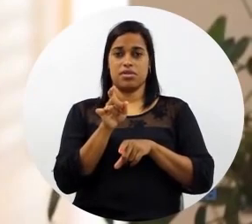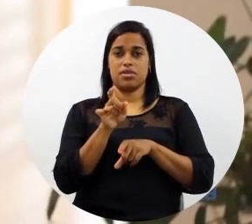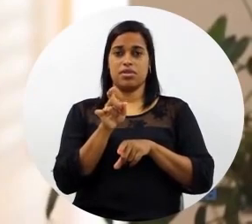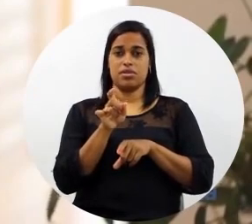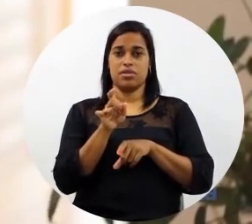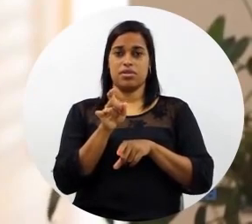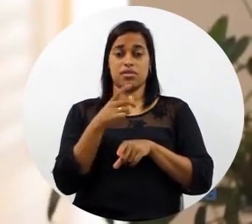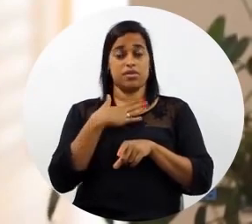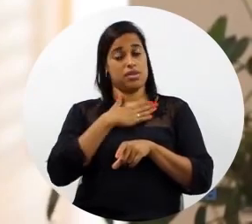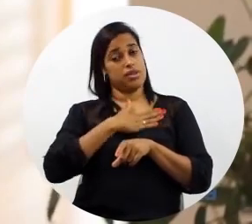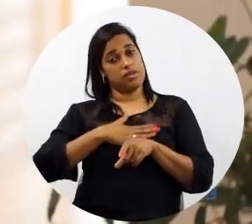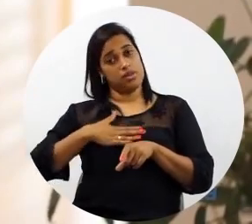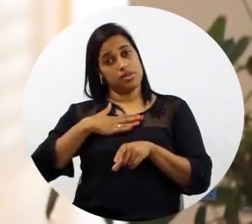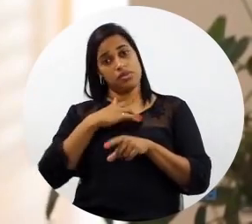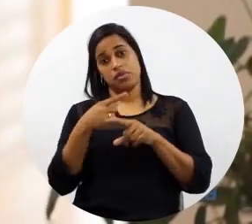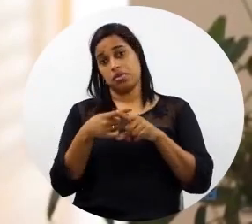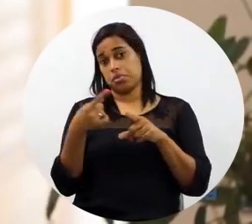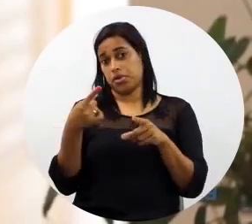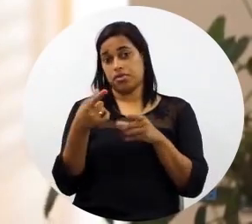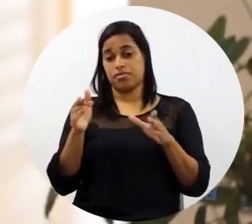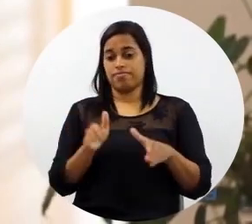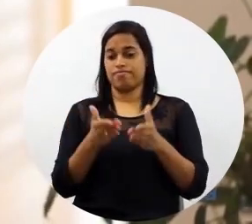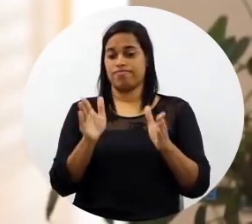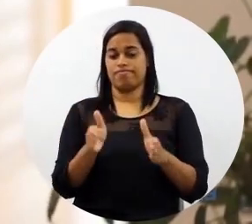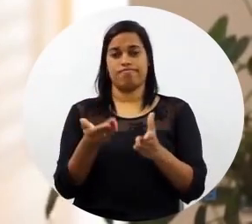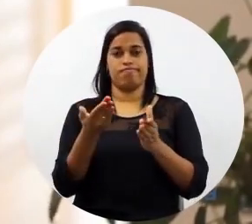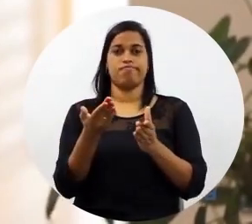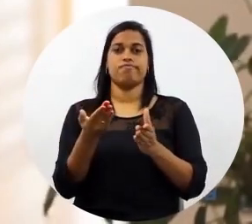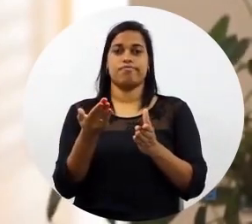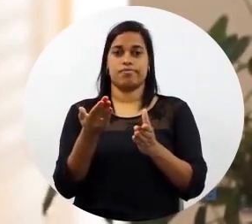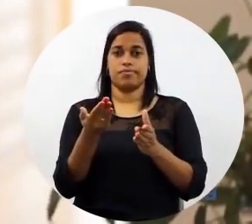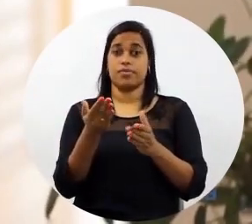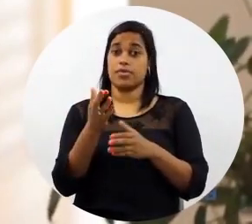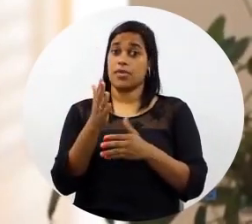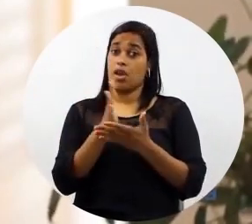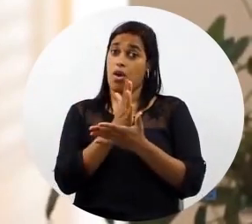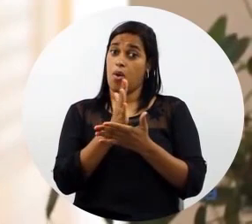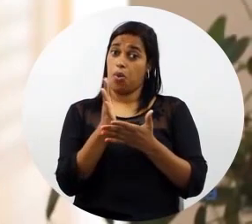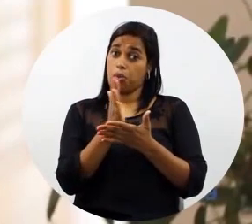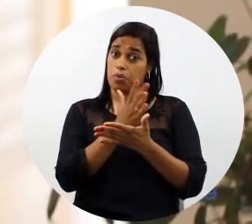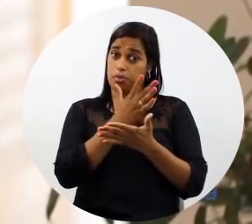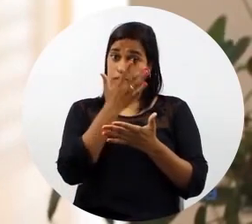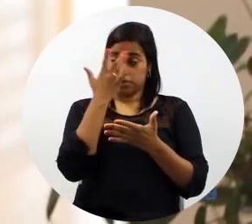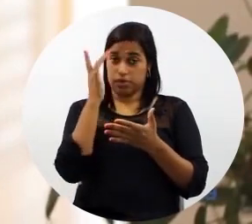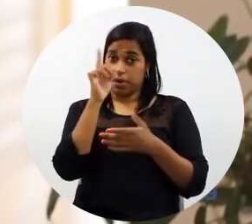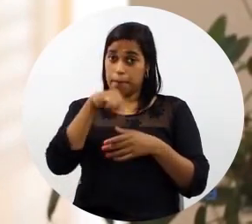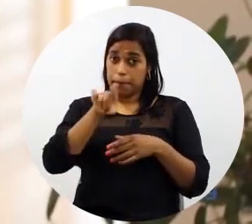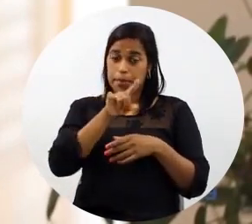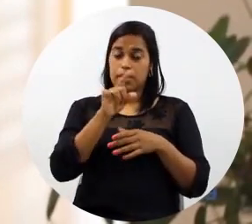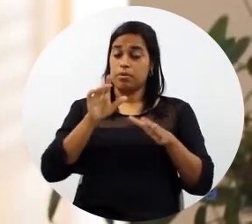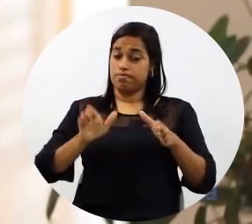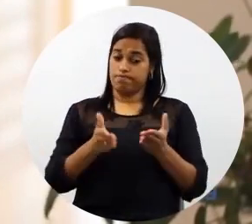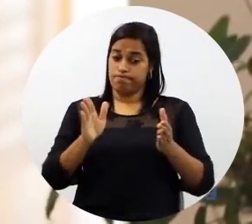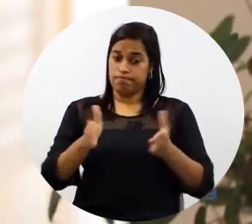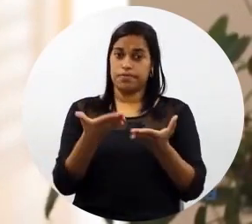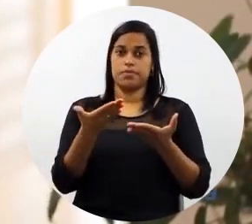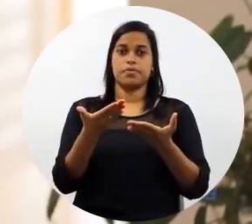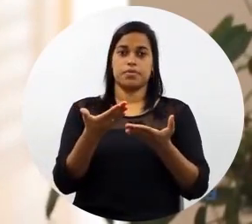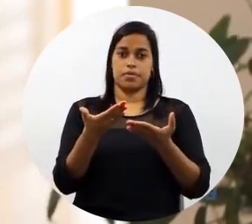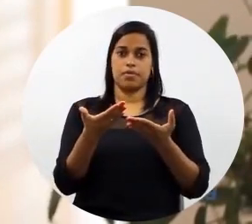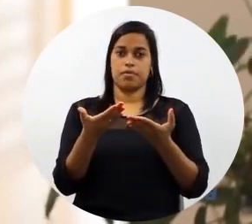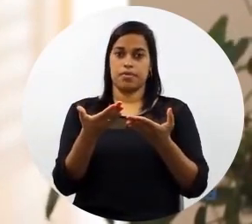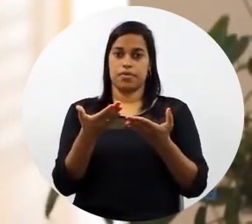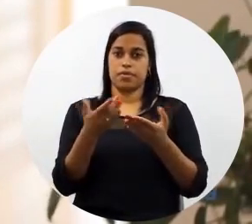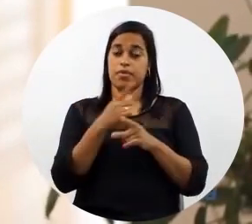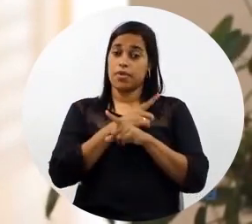Então você está satisfeito, mas não está motivado. E muitas vezes você está tão motivado que